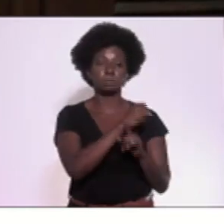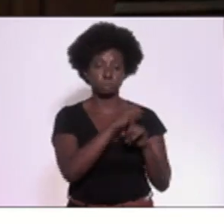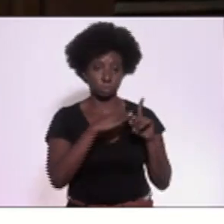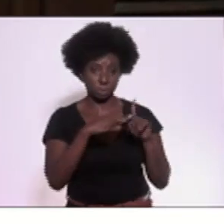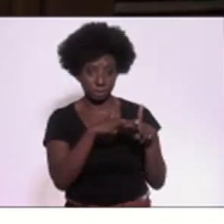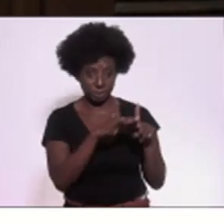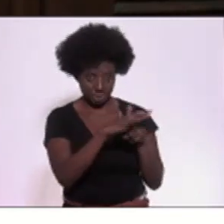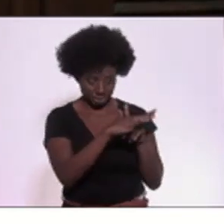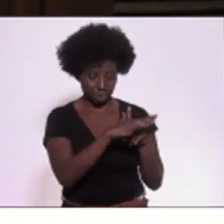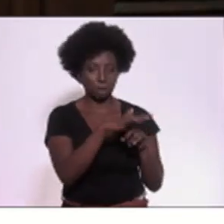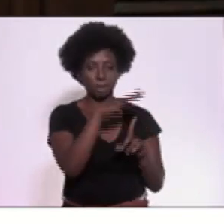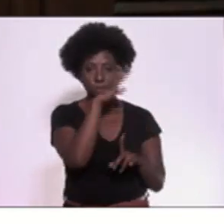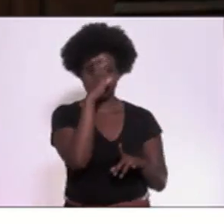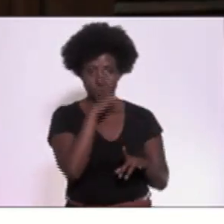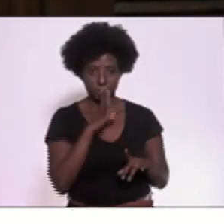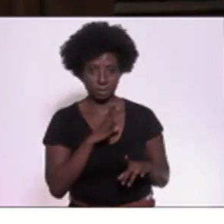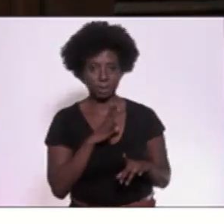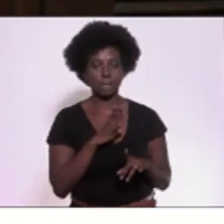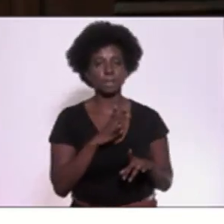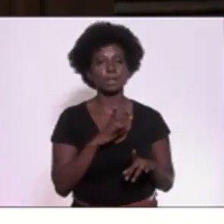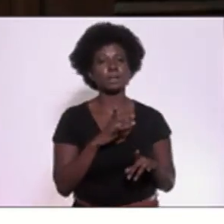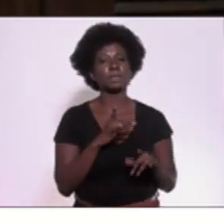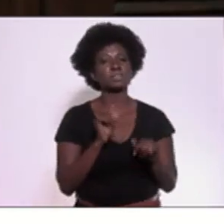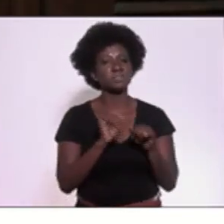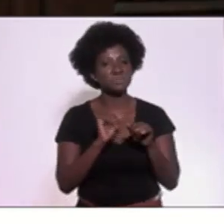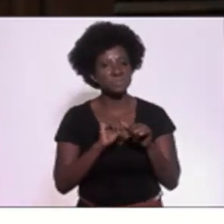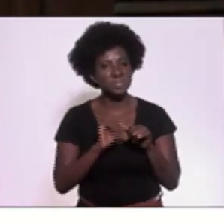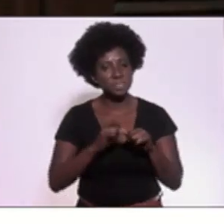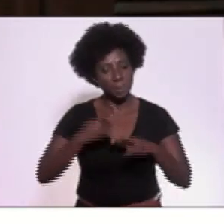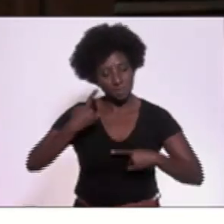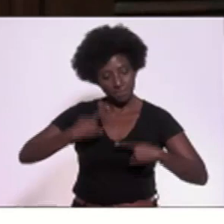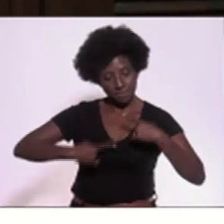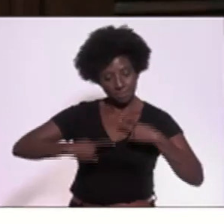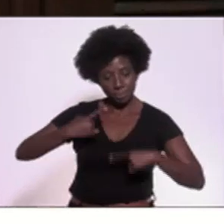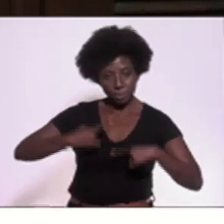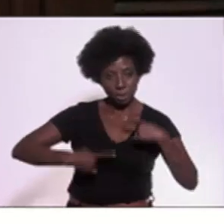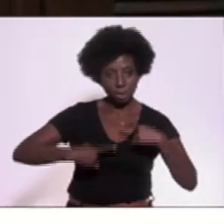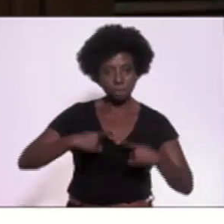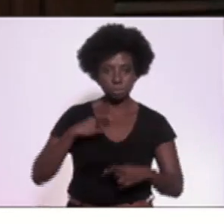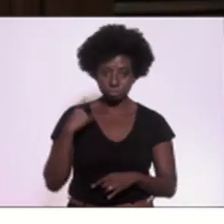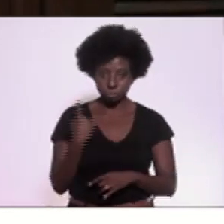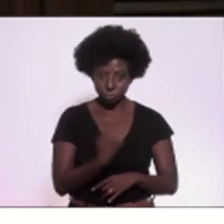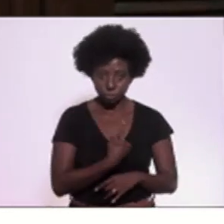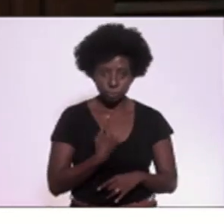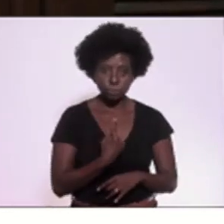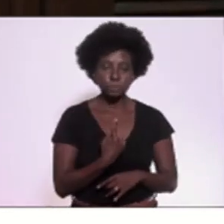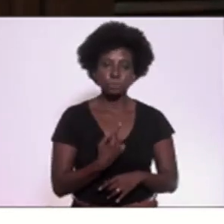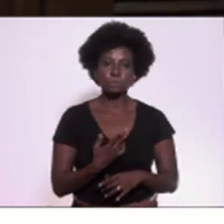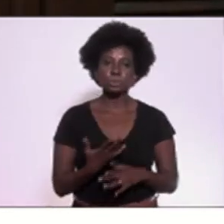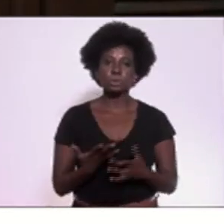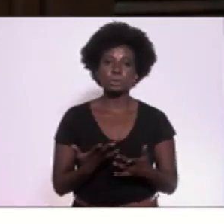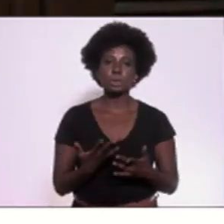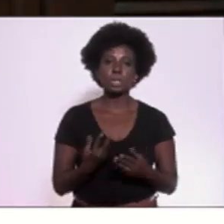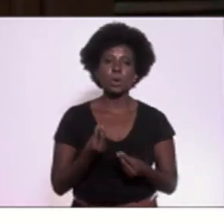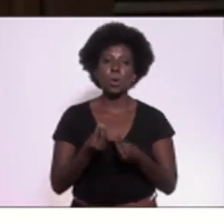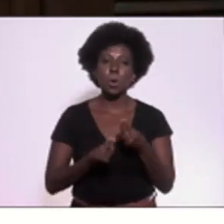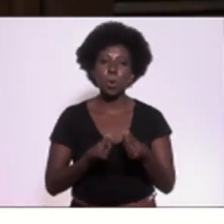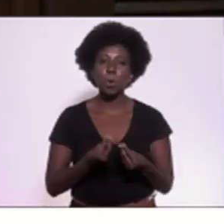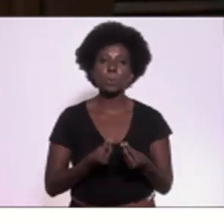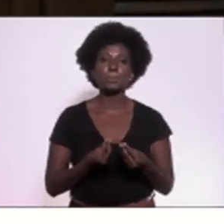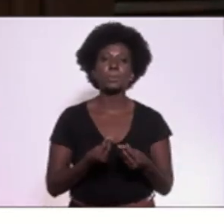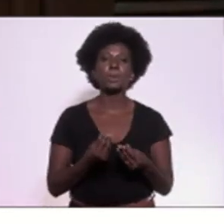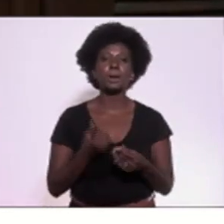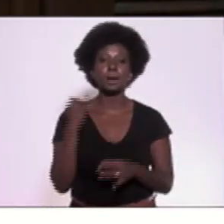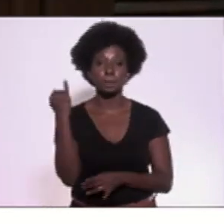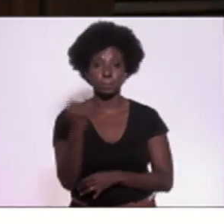para que se possam fazer políticas públicas adequadas para o nosso povo. o quanto esse processo é resultado de uma luta,